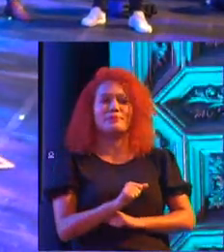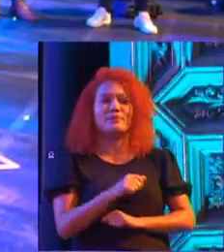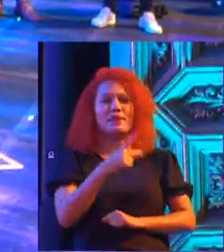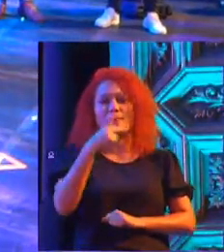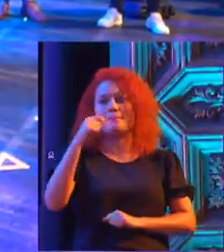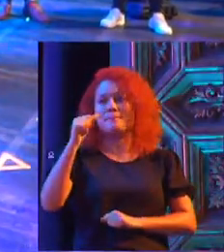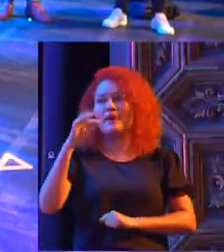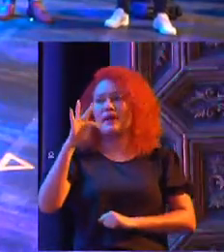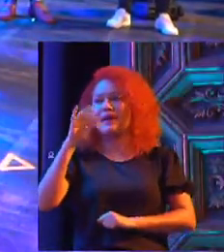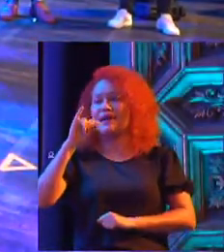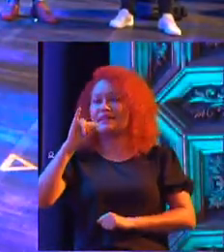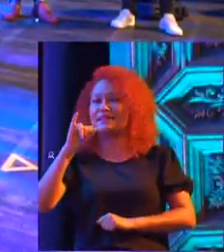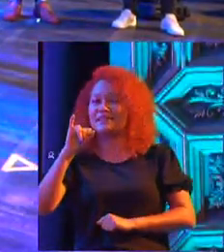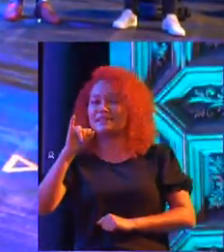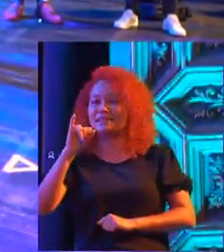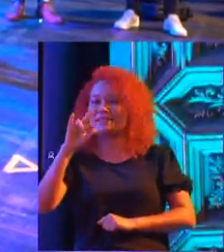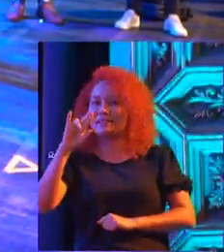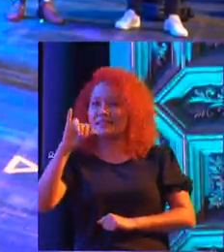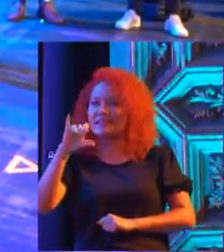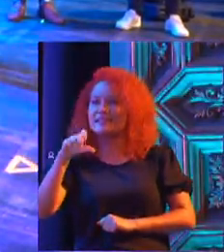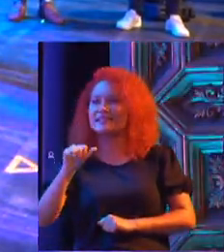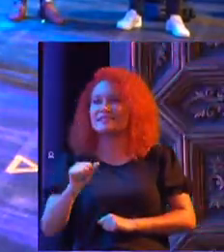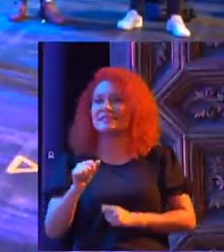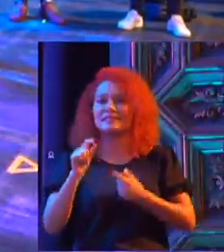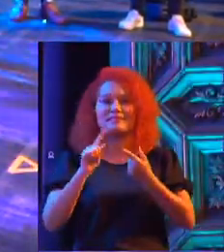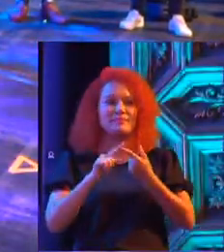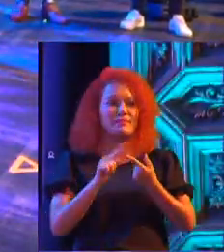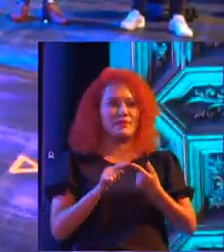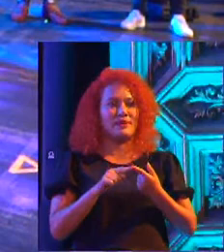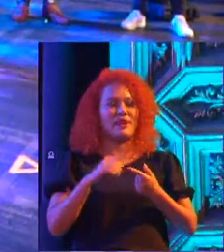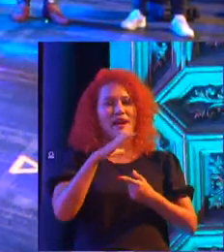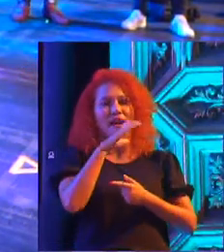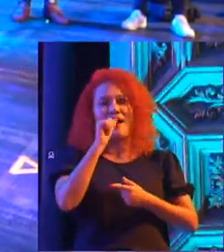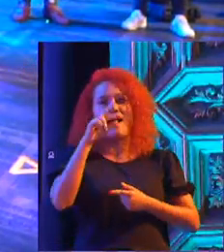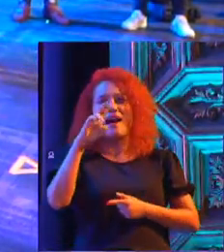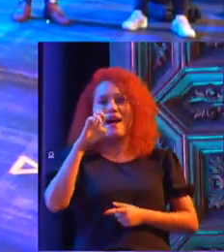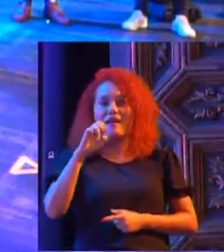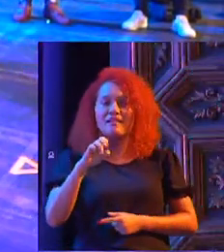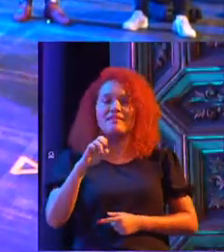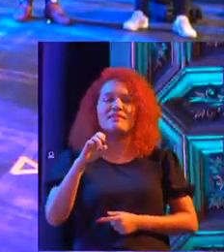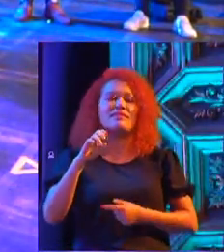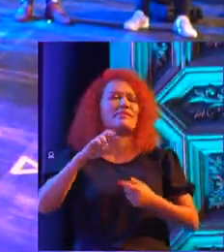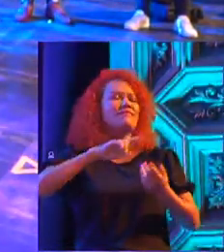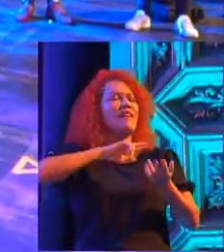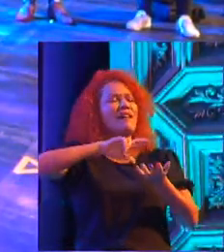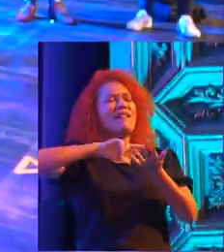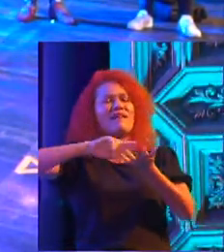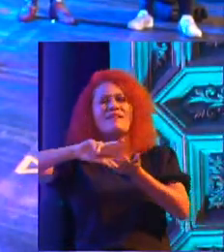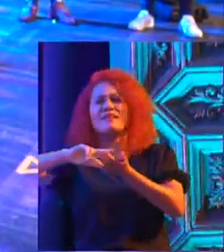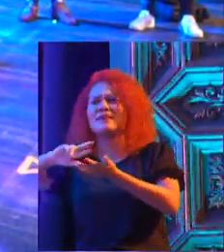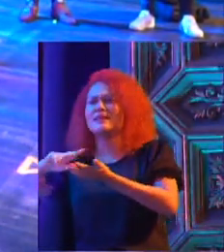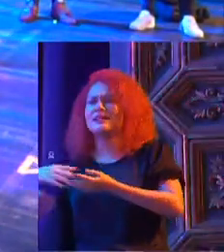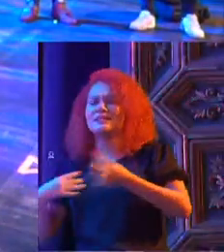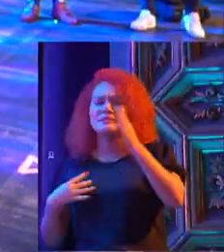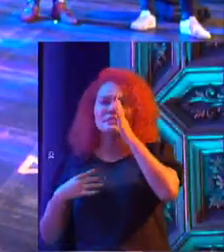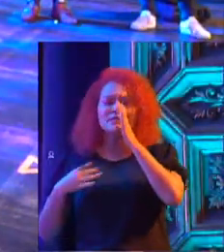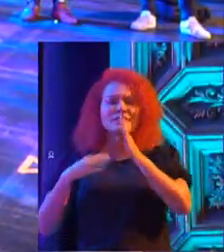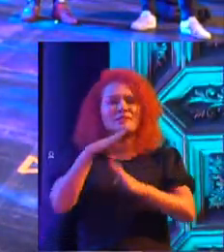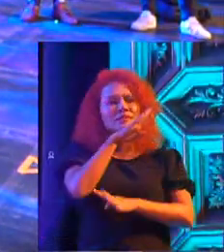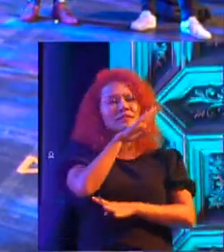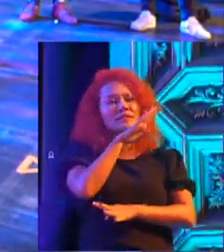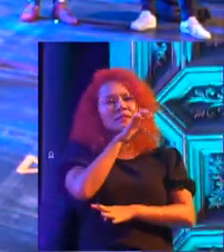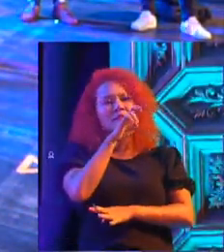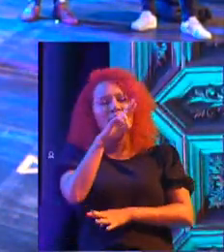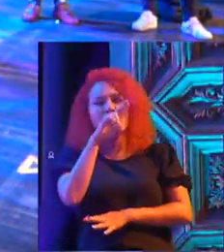Patrícia Bastos a Graça Gomes do Acre, e de várias outras, da Brenda Mello e do